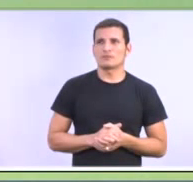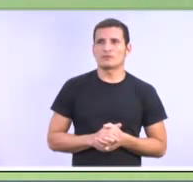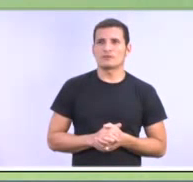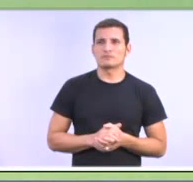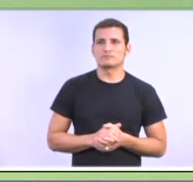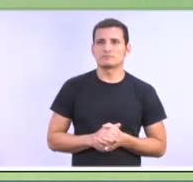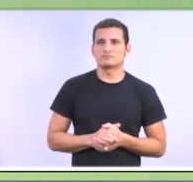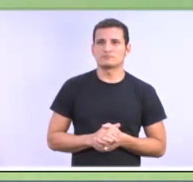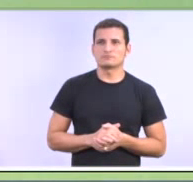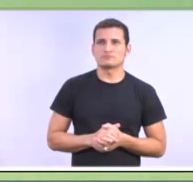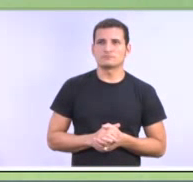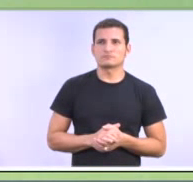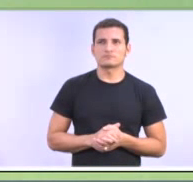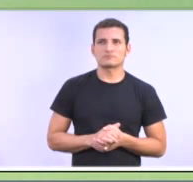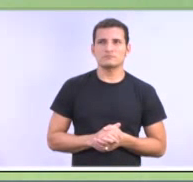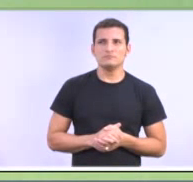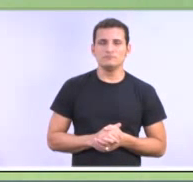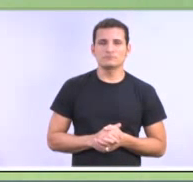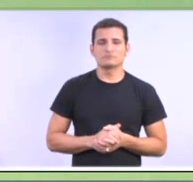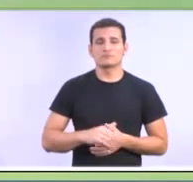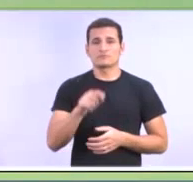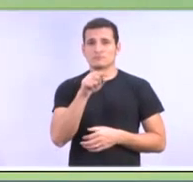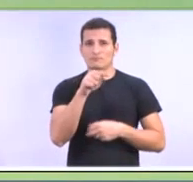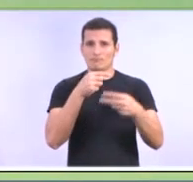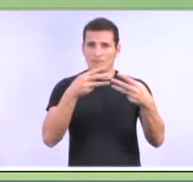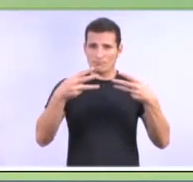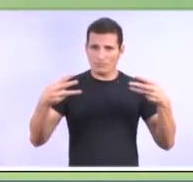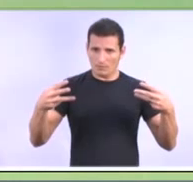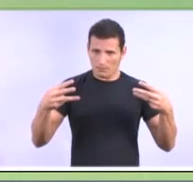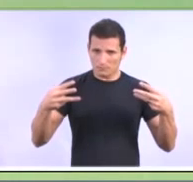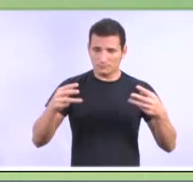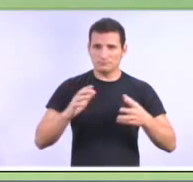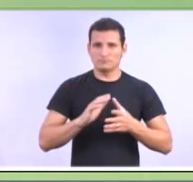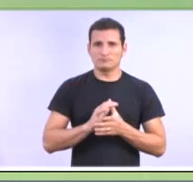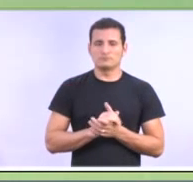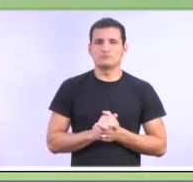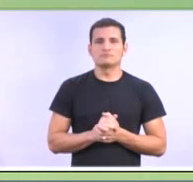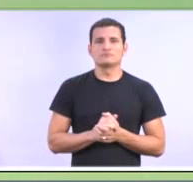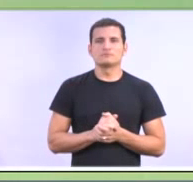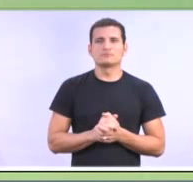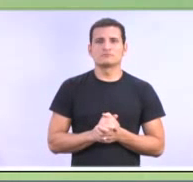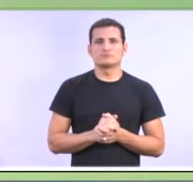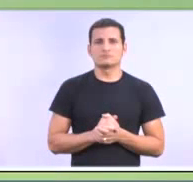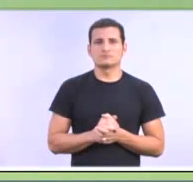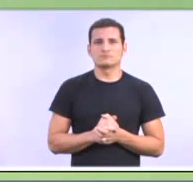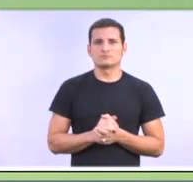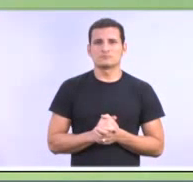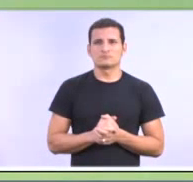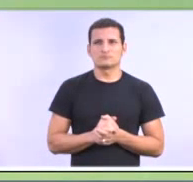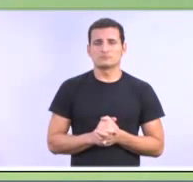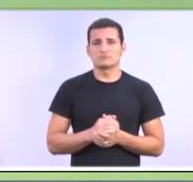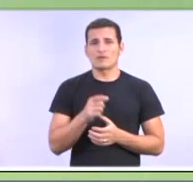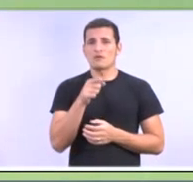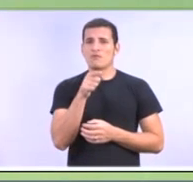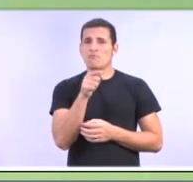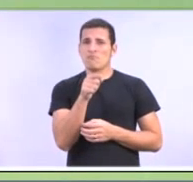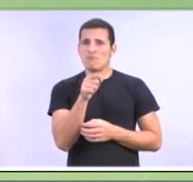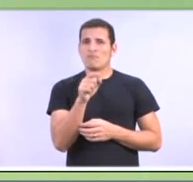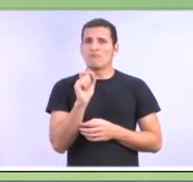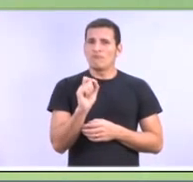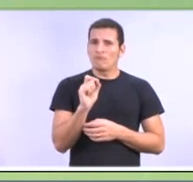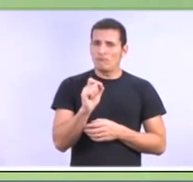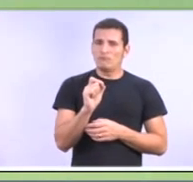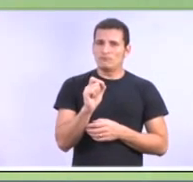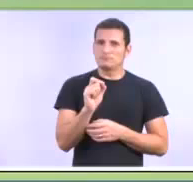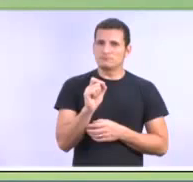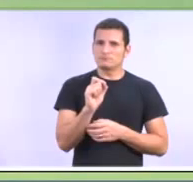Bom, e mais ainda, né? Essas redes que a gente deve chamar a atenção agora, elas devem suportar uma grande